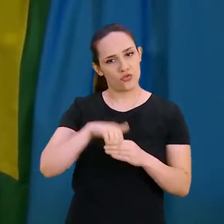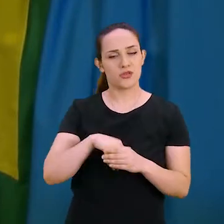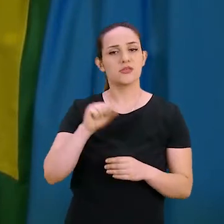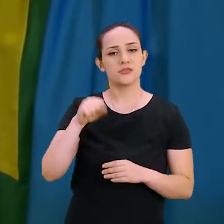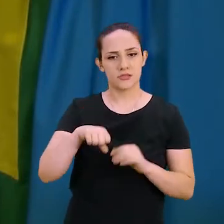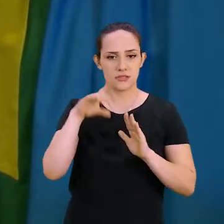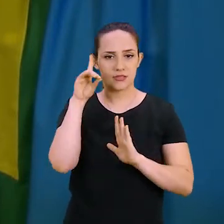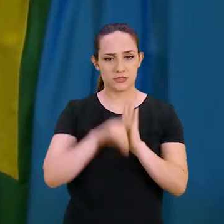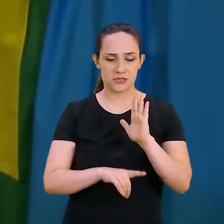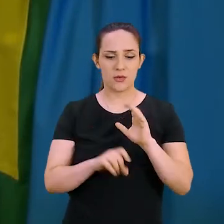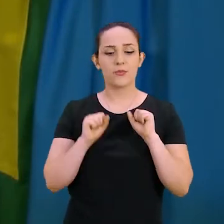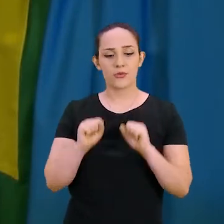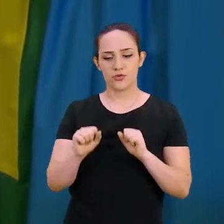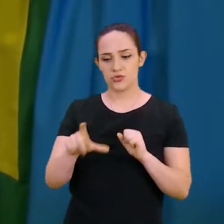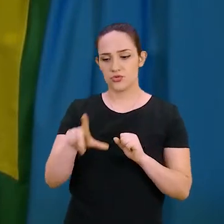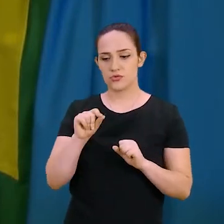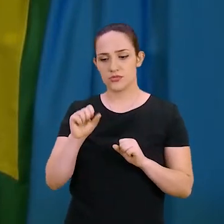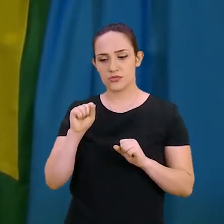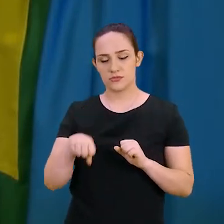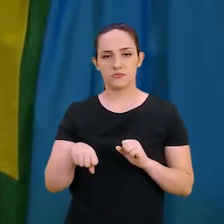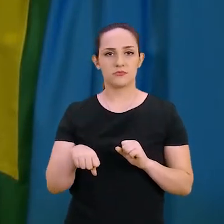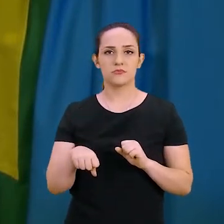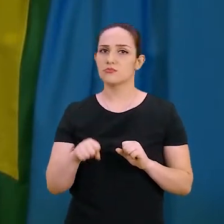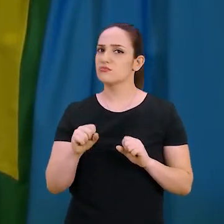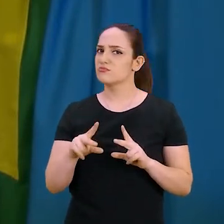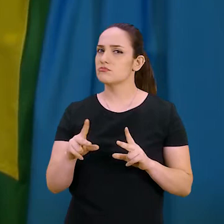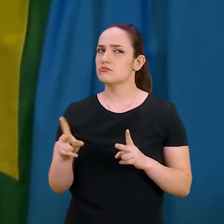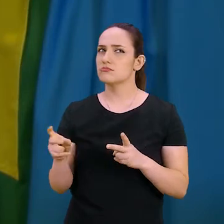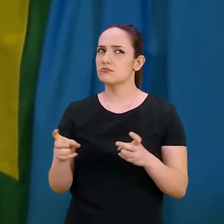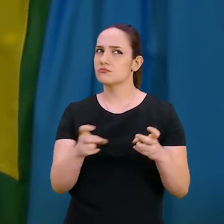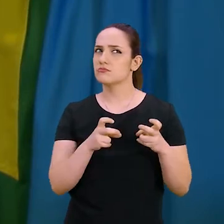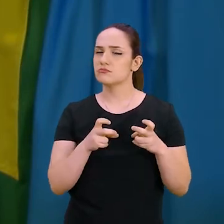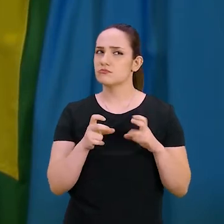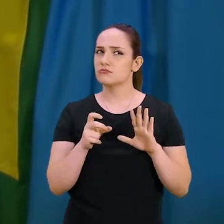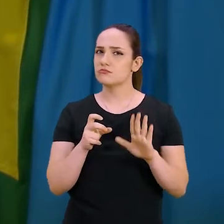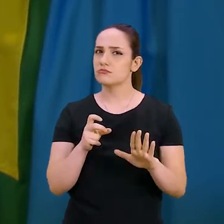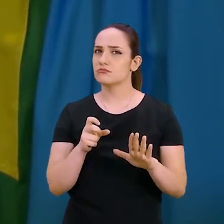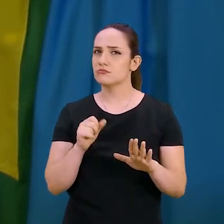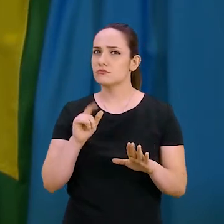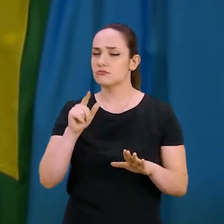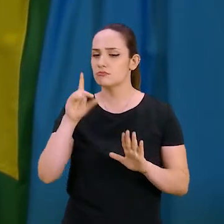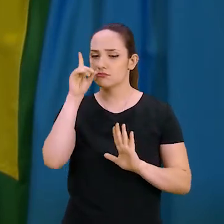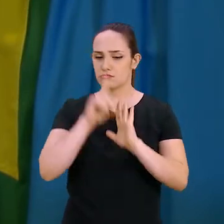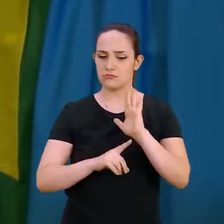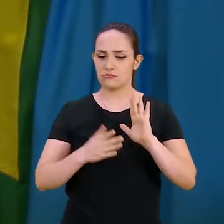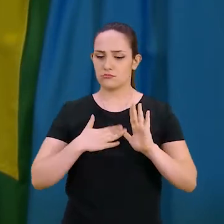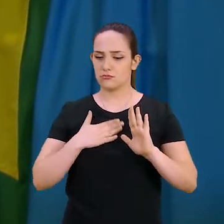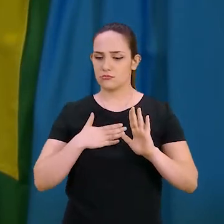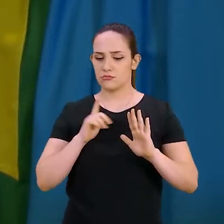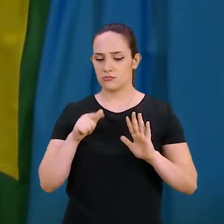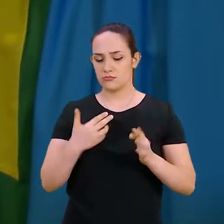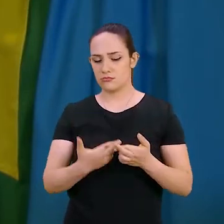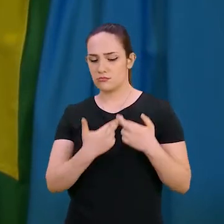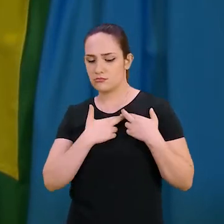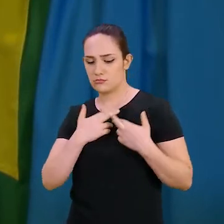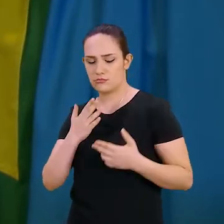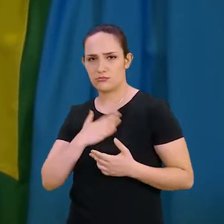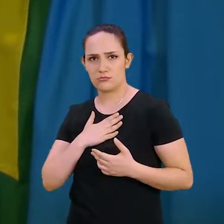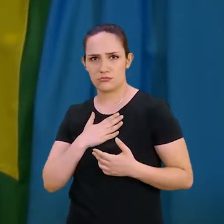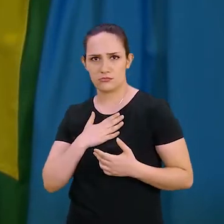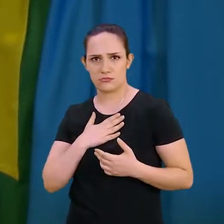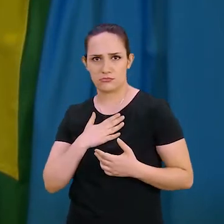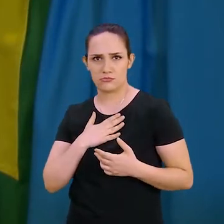o direito de escolher, aí eles começam a perceber que, poxa, se é um direito meu, é uma obrigação